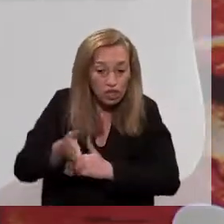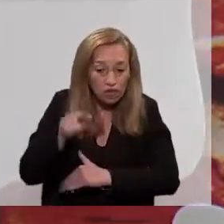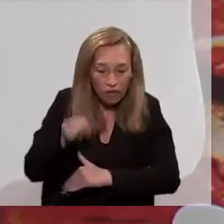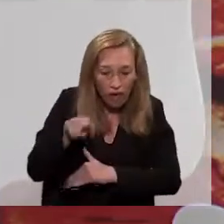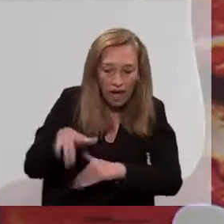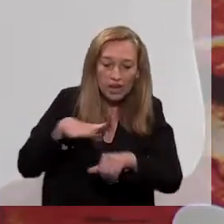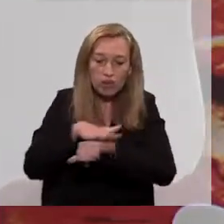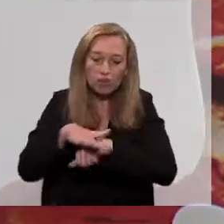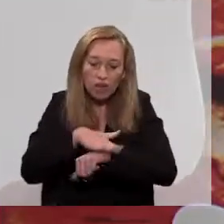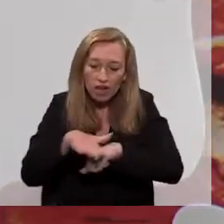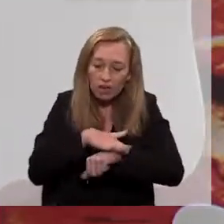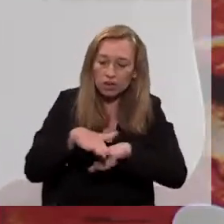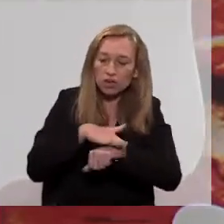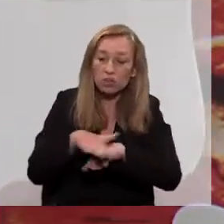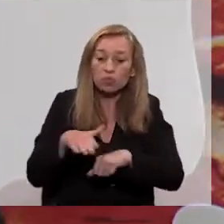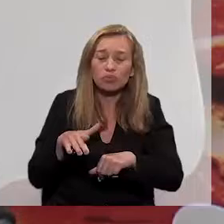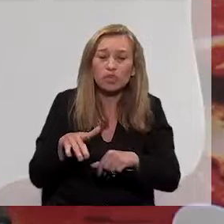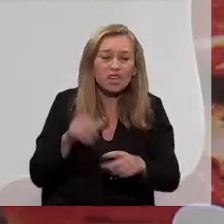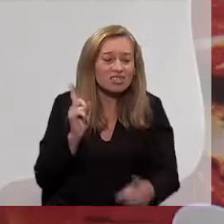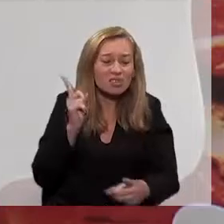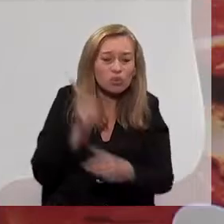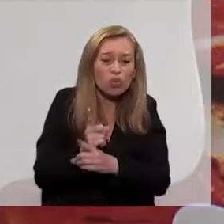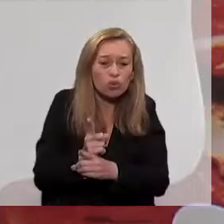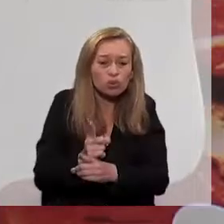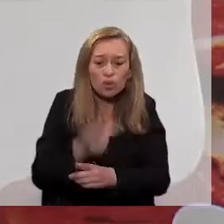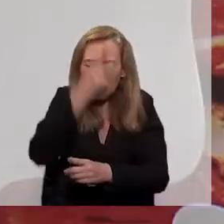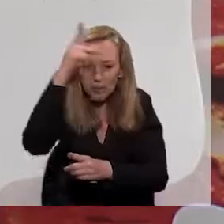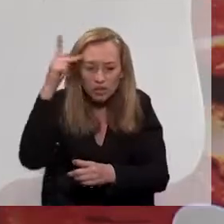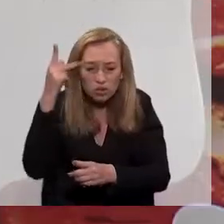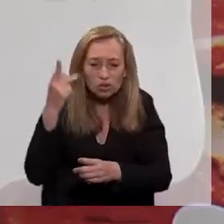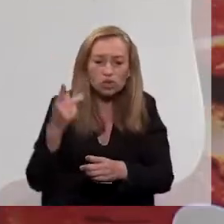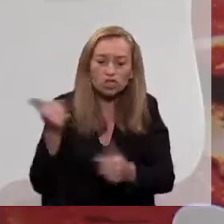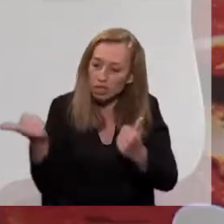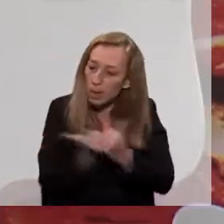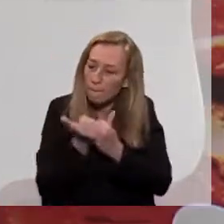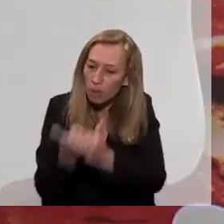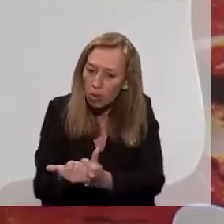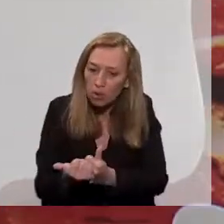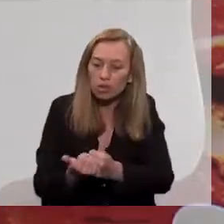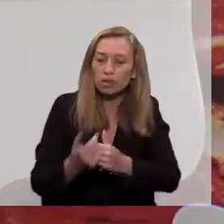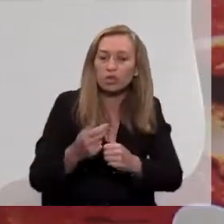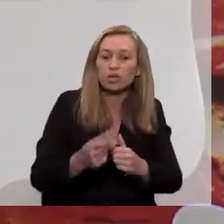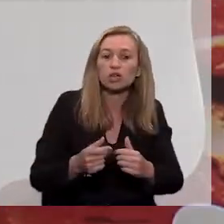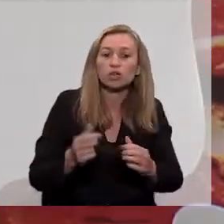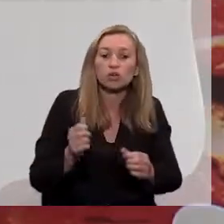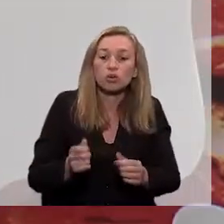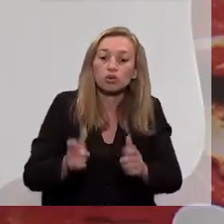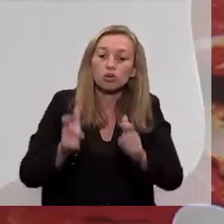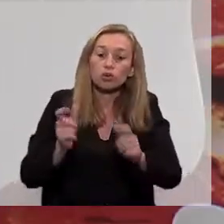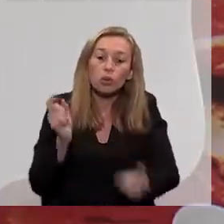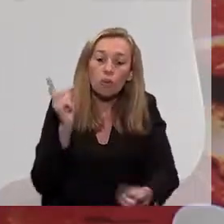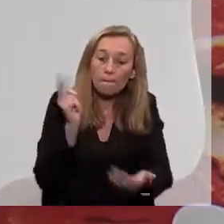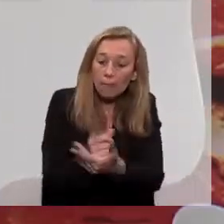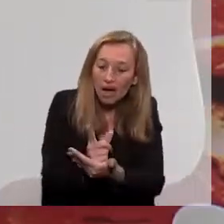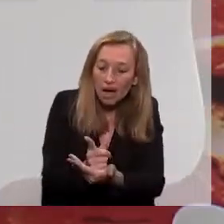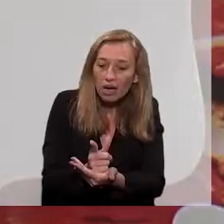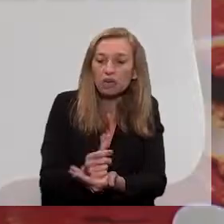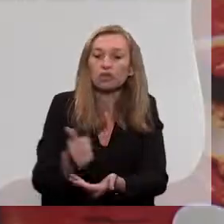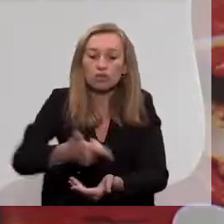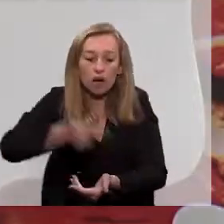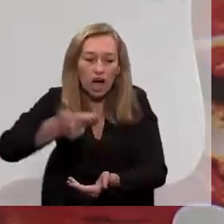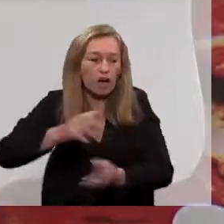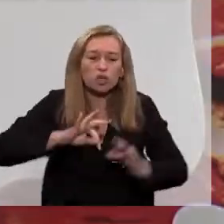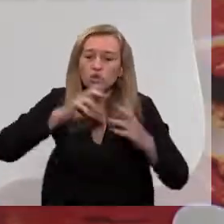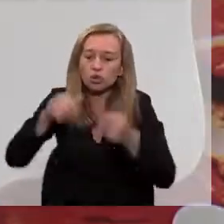e conversam entre eles encontram pessoas que apoiam, eles encontram onde comprar uma arma, eles encontram todas